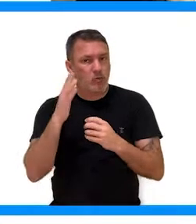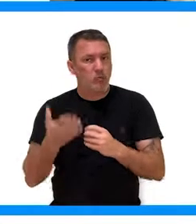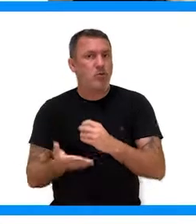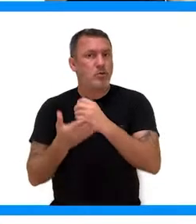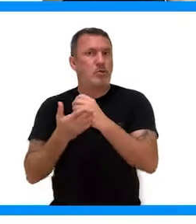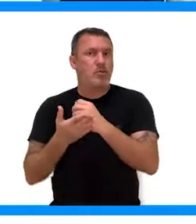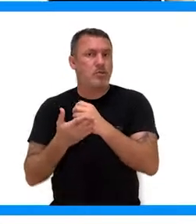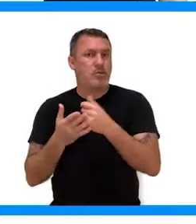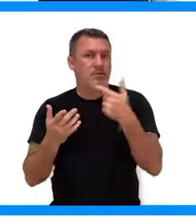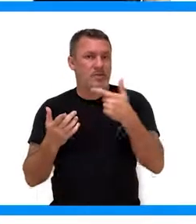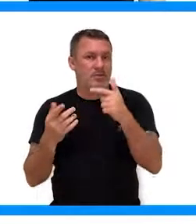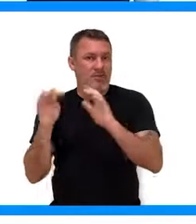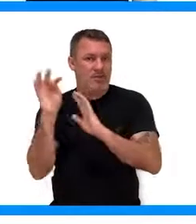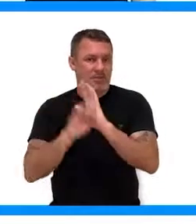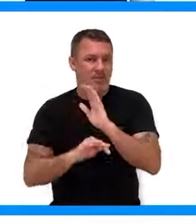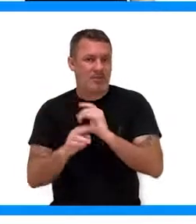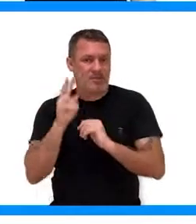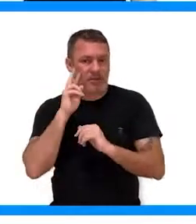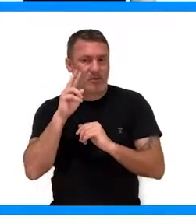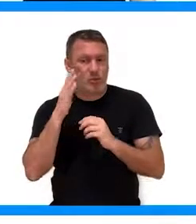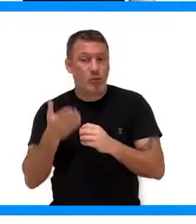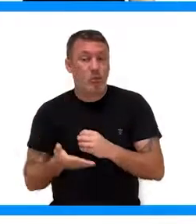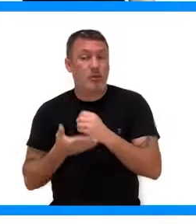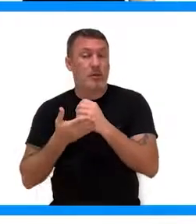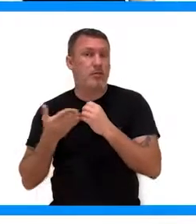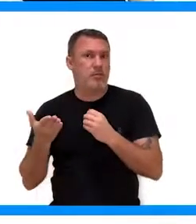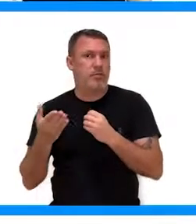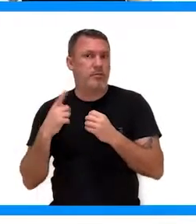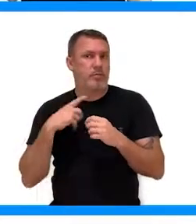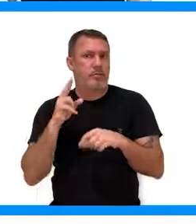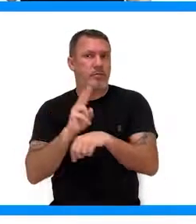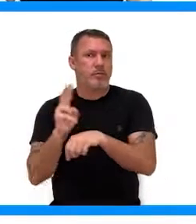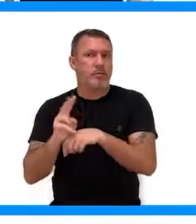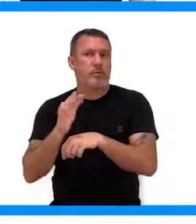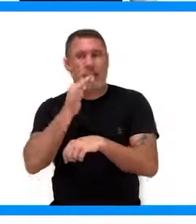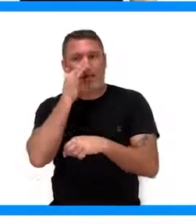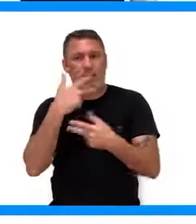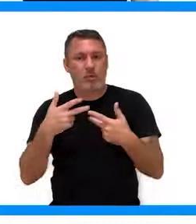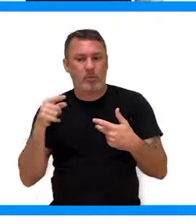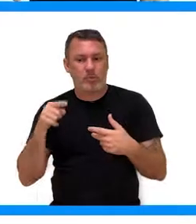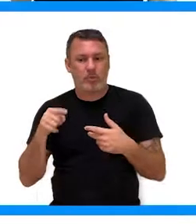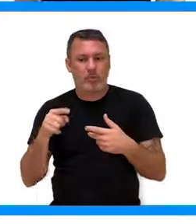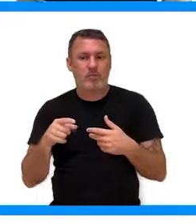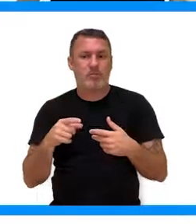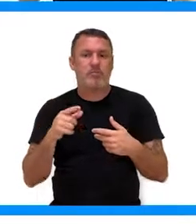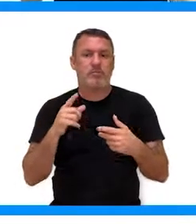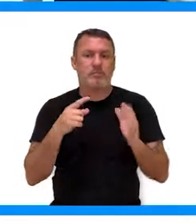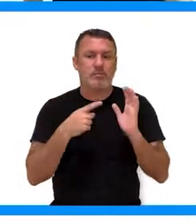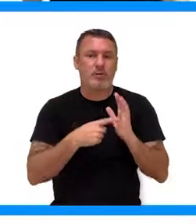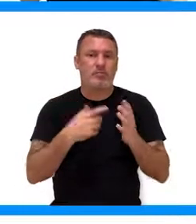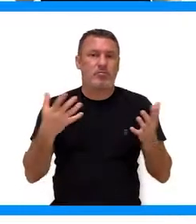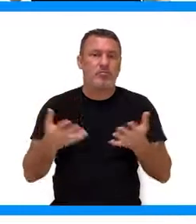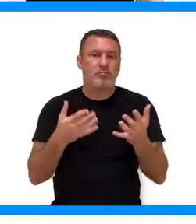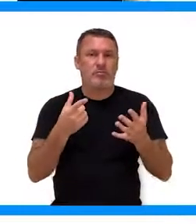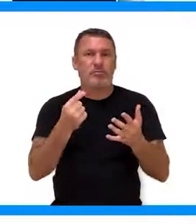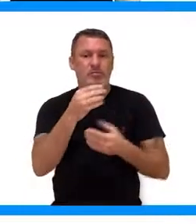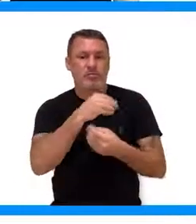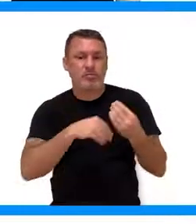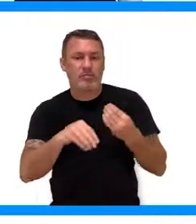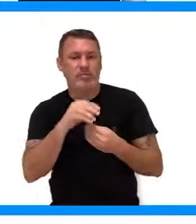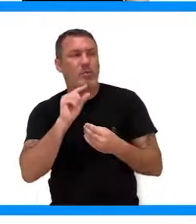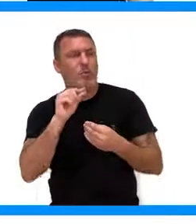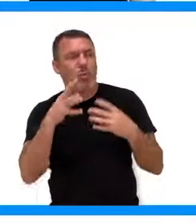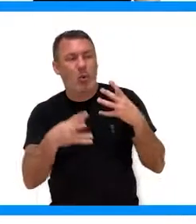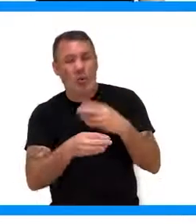hein? Olha o apontamento sustentável que nós estamos identificando aqui já no texto. Induzindo a aquisição